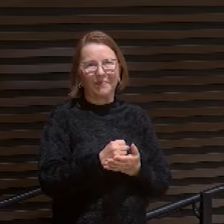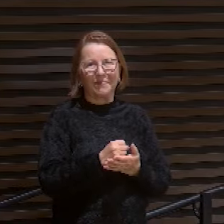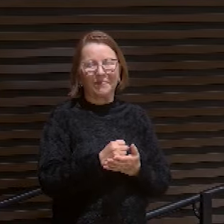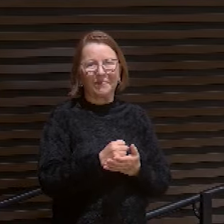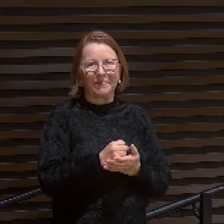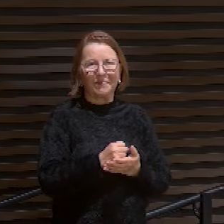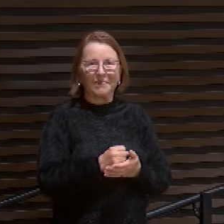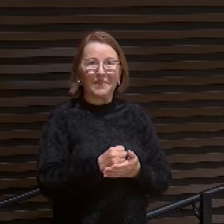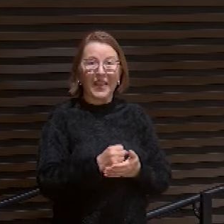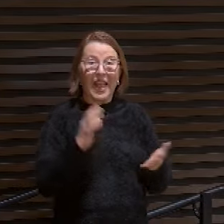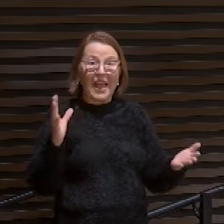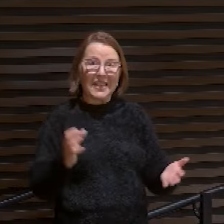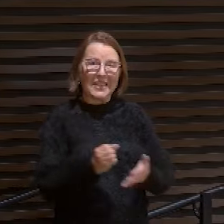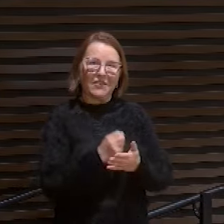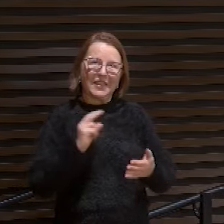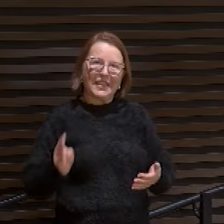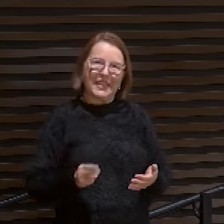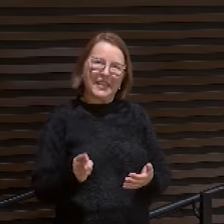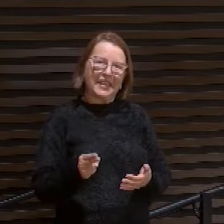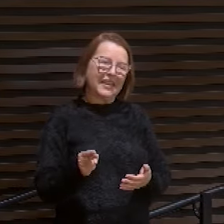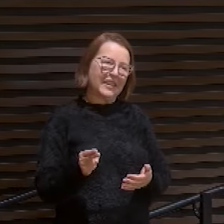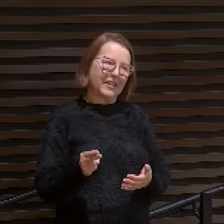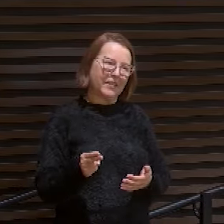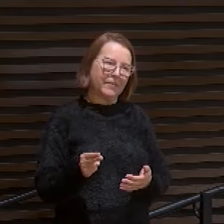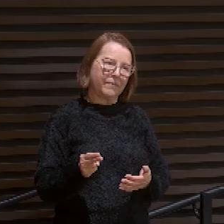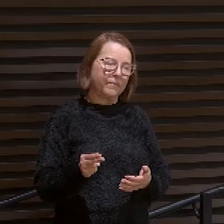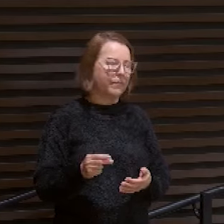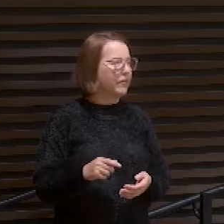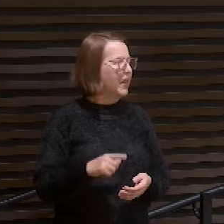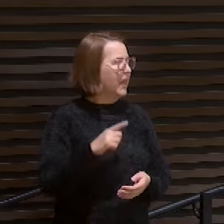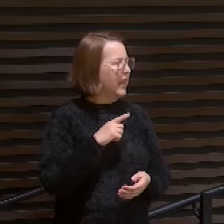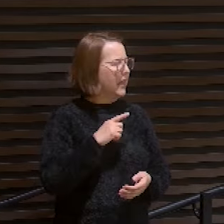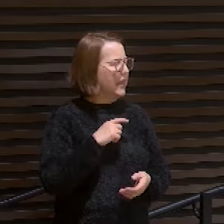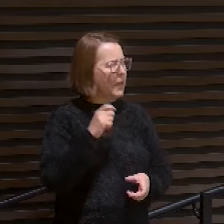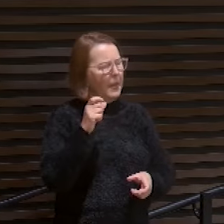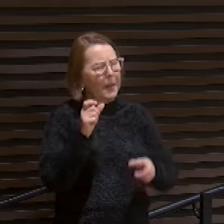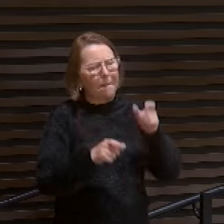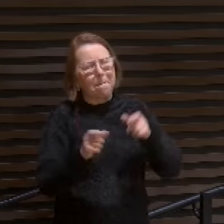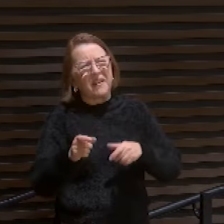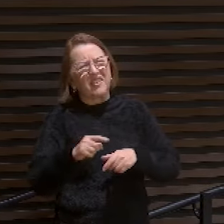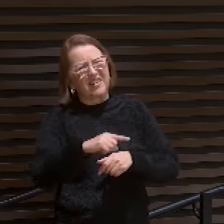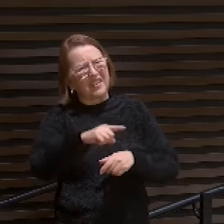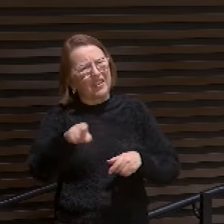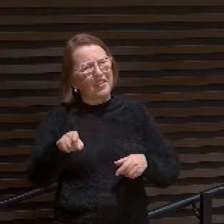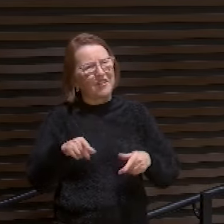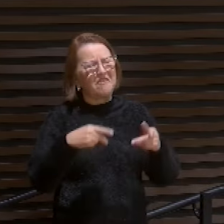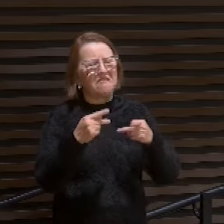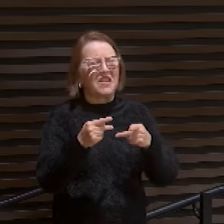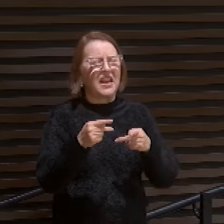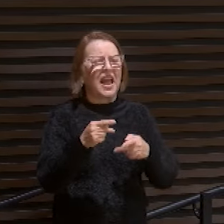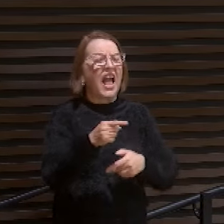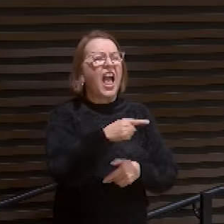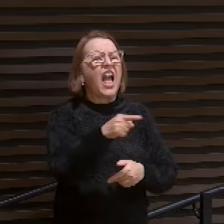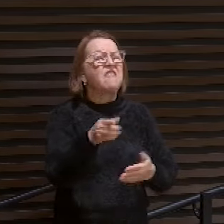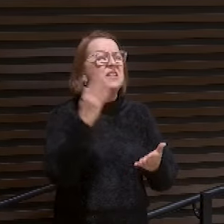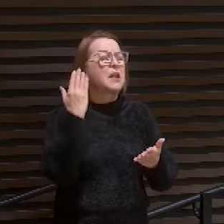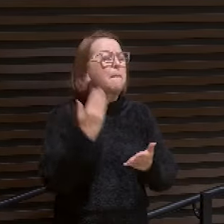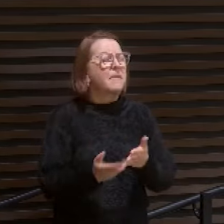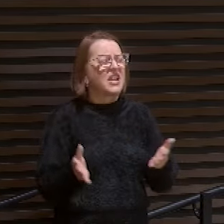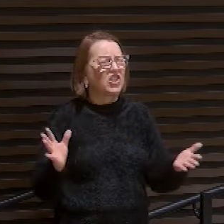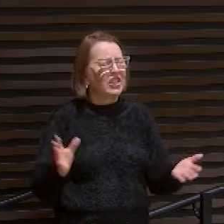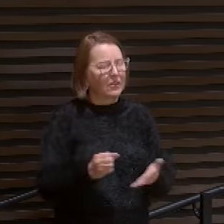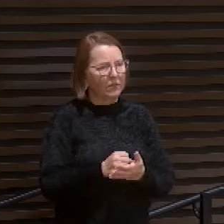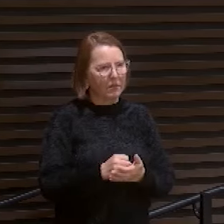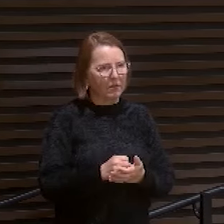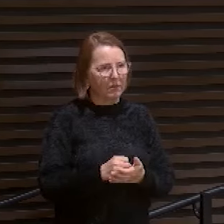Salvação eterna. Aí tem uns caras por aí dizendo, você perde a salvação. Como é que você perde uma coisa